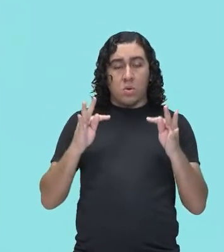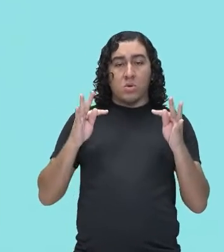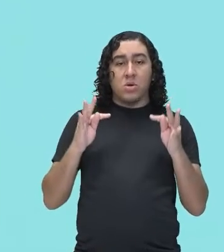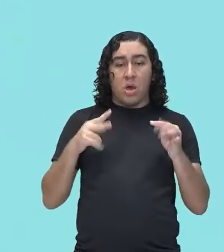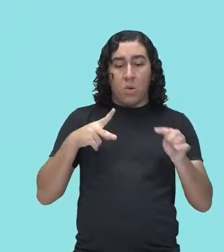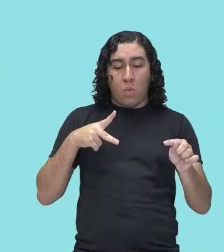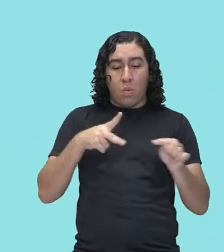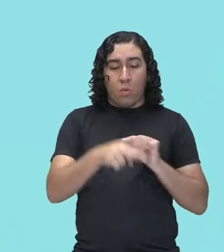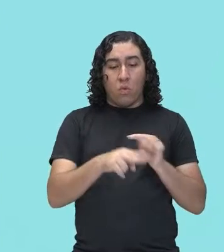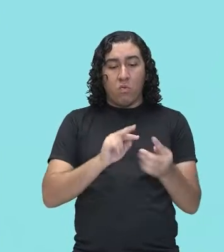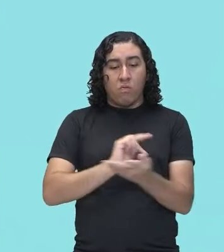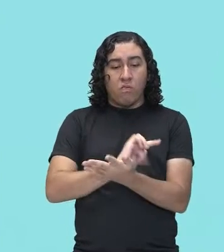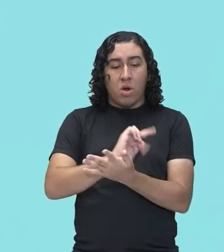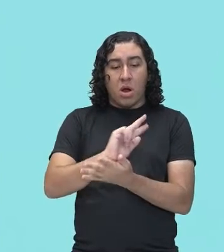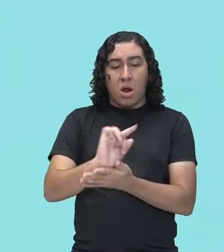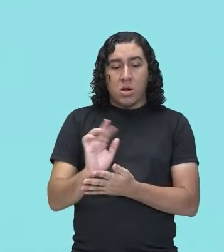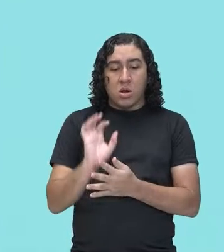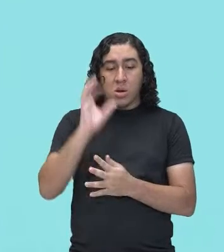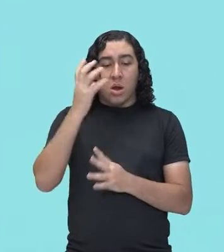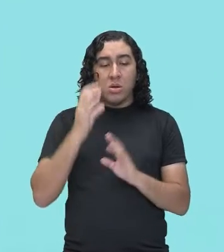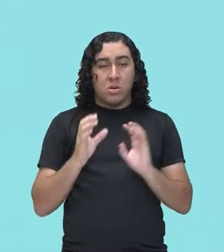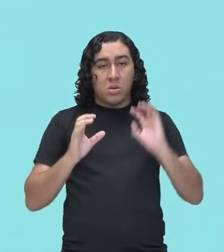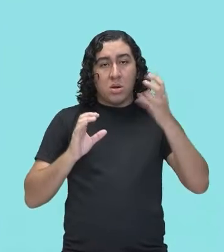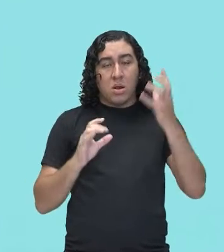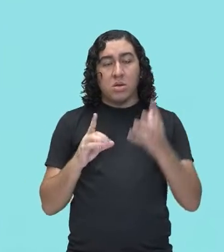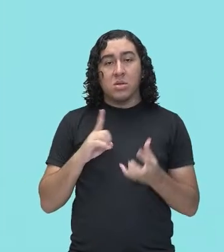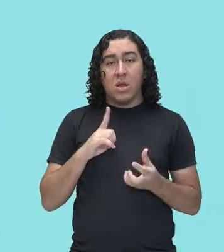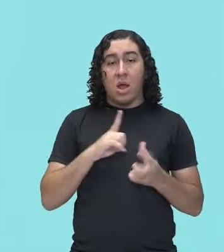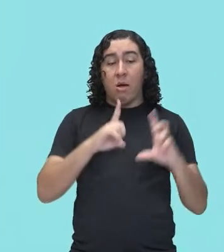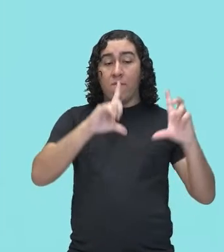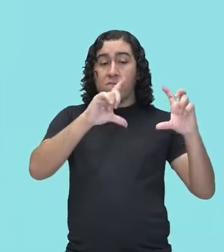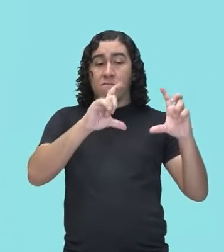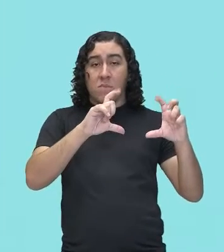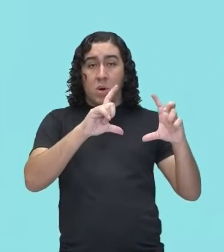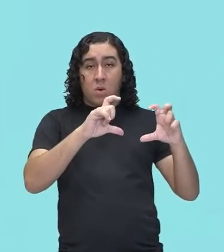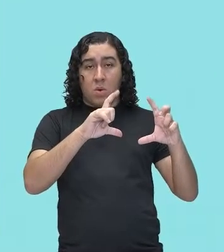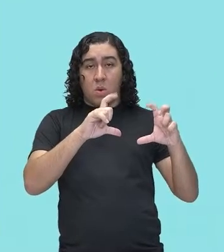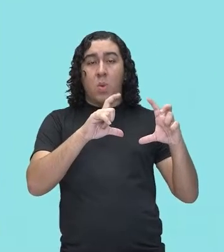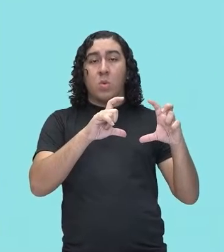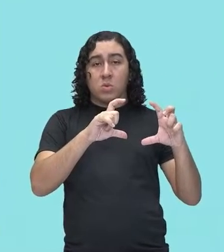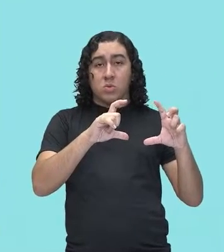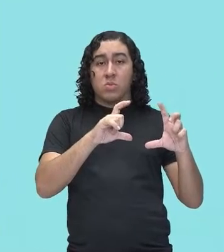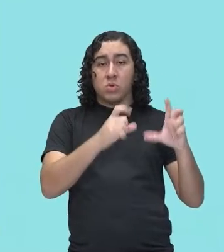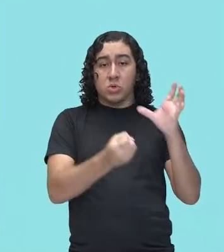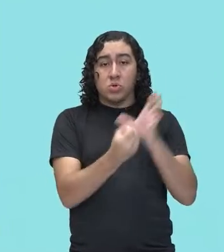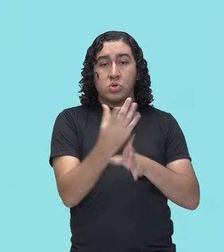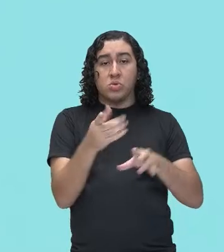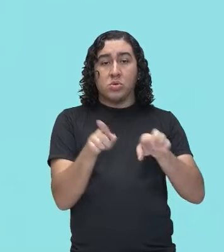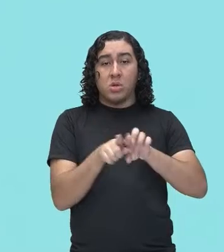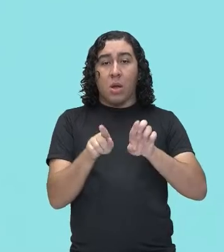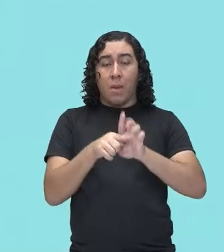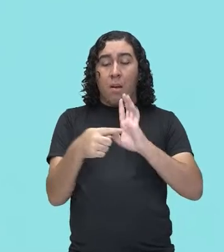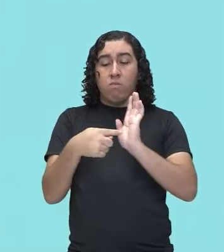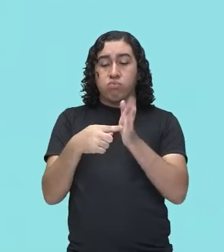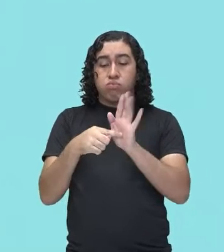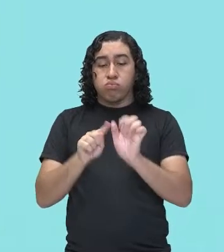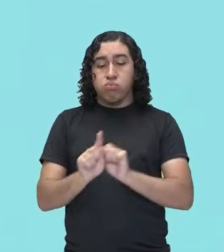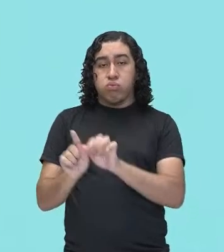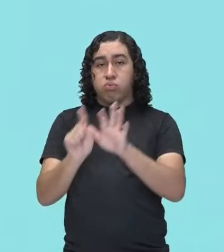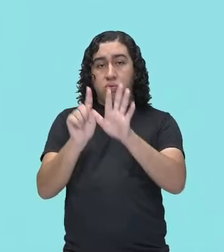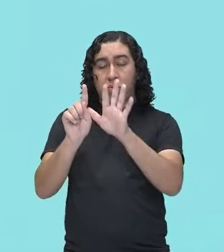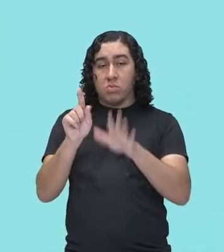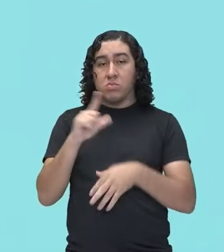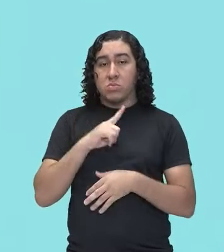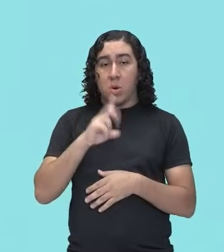Houve vários inventos, houve invento da máquina fotográfica, da máquina a vapor. Então, a arte,